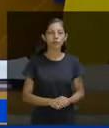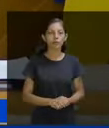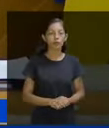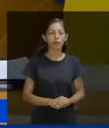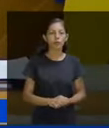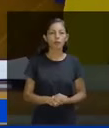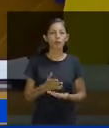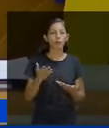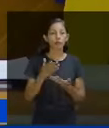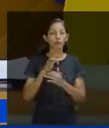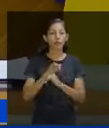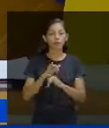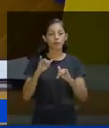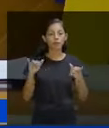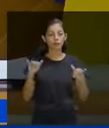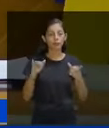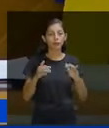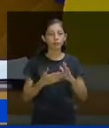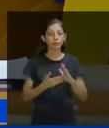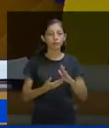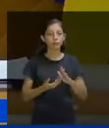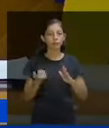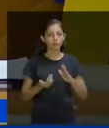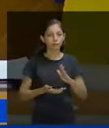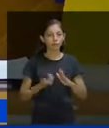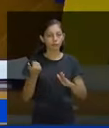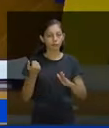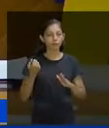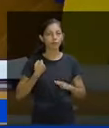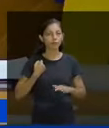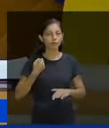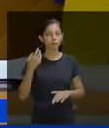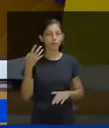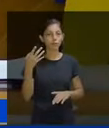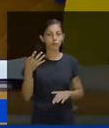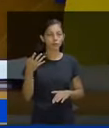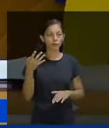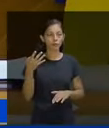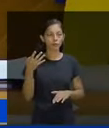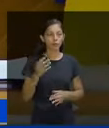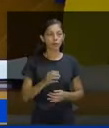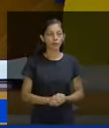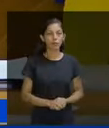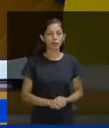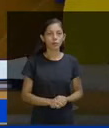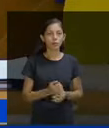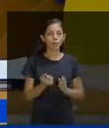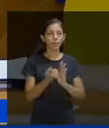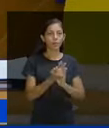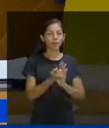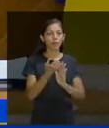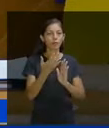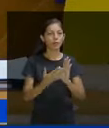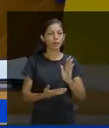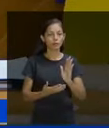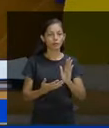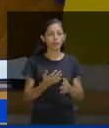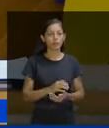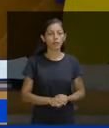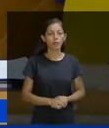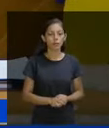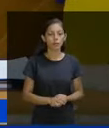e anuncio que serão retirados de pauta o item 4, que é o embargo de declaração na AIGE